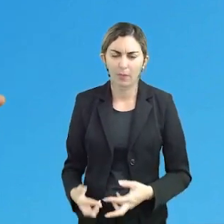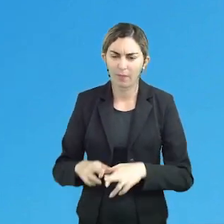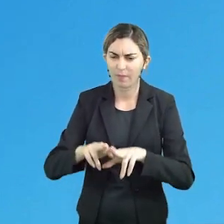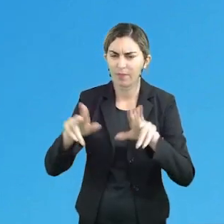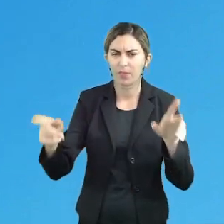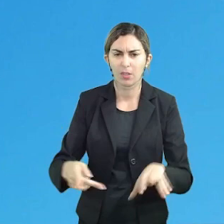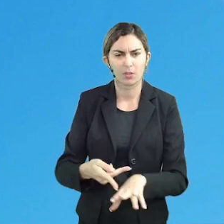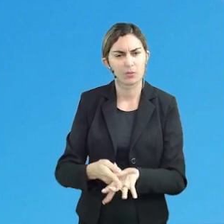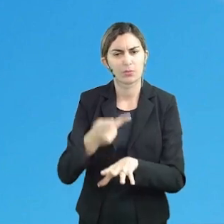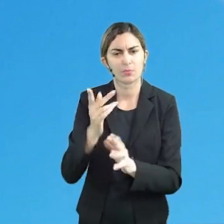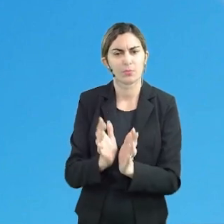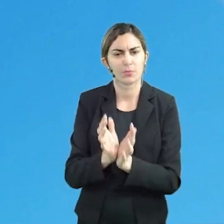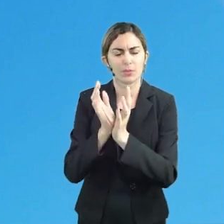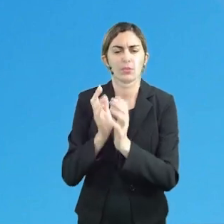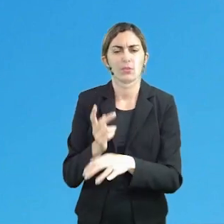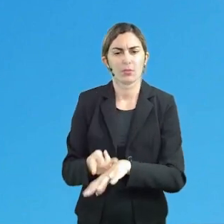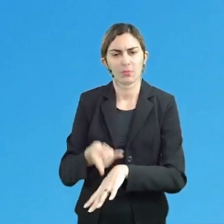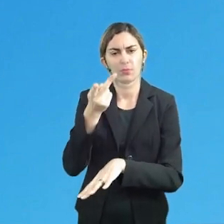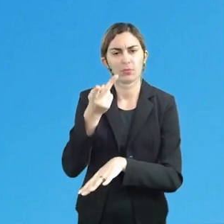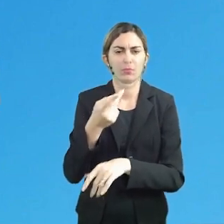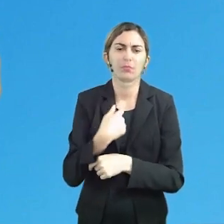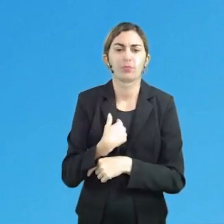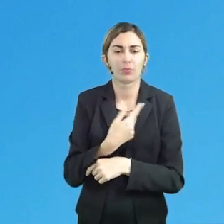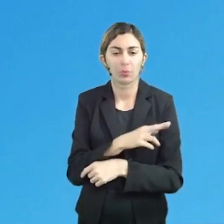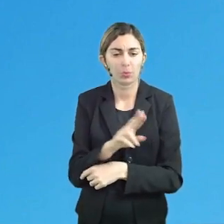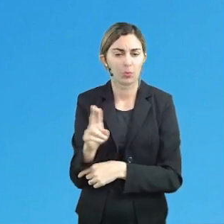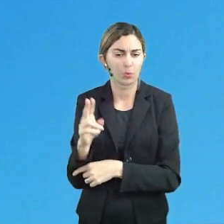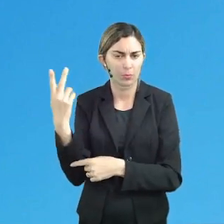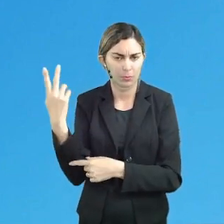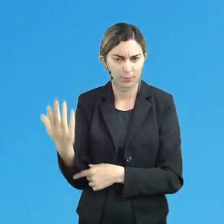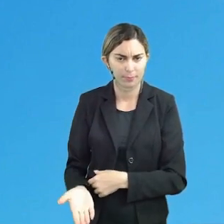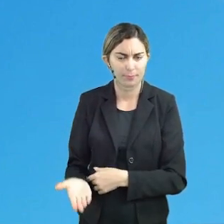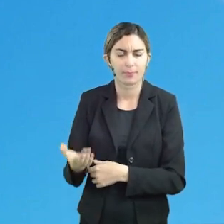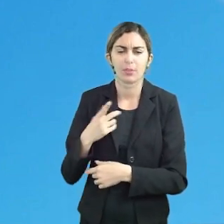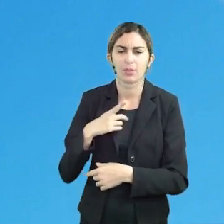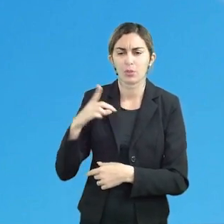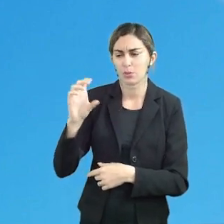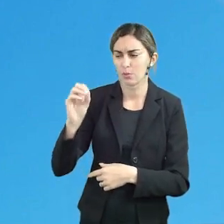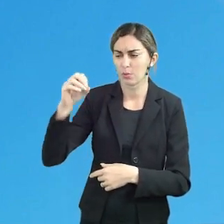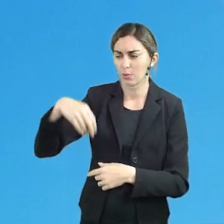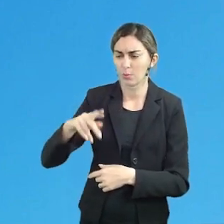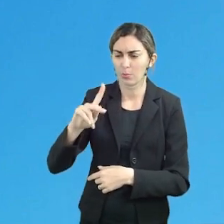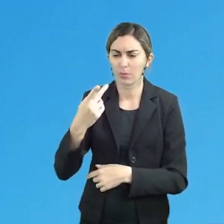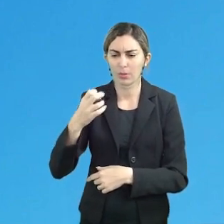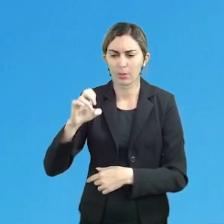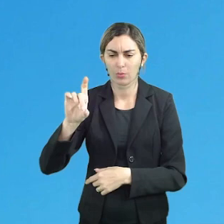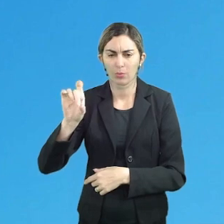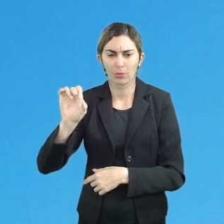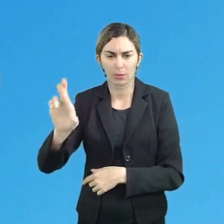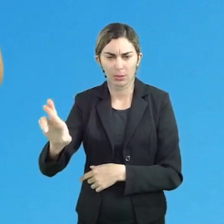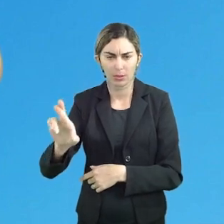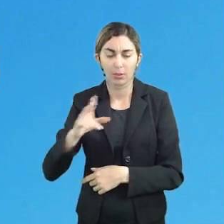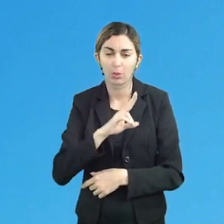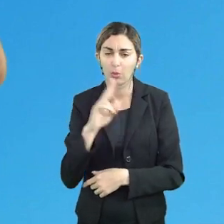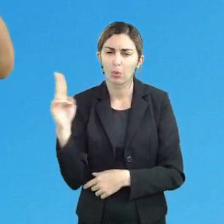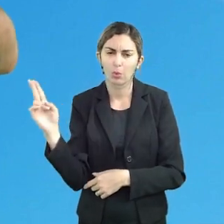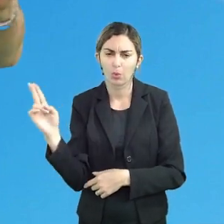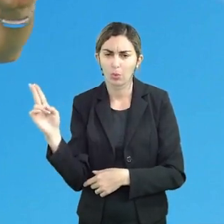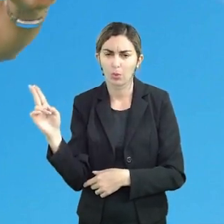vários prêmios. É importante salientar que o nome de Dom Helder Câmara, como nós observamos aqui, é um